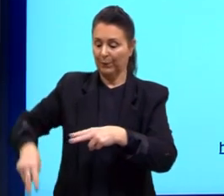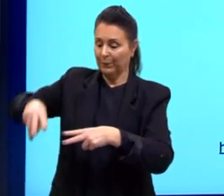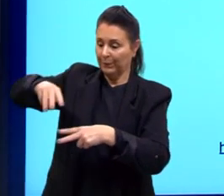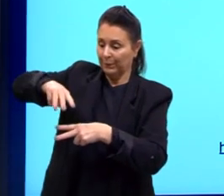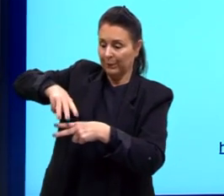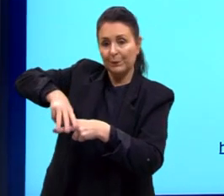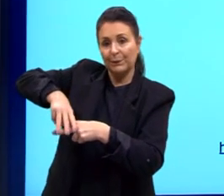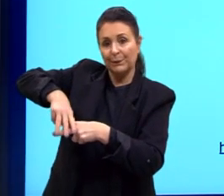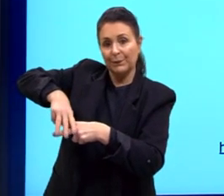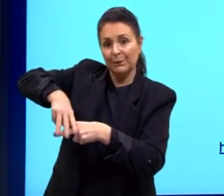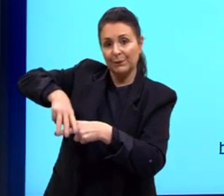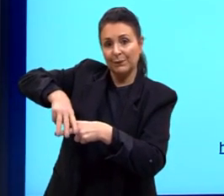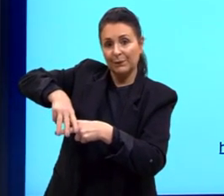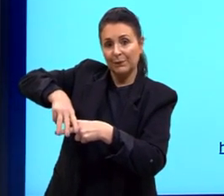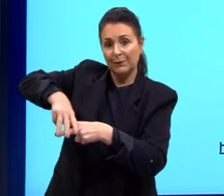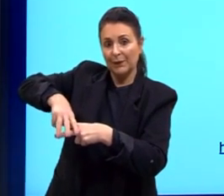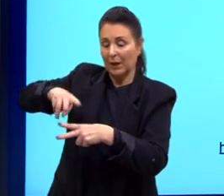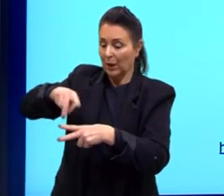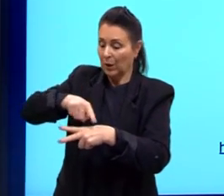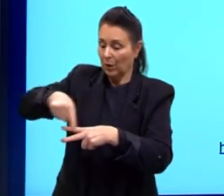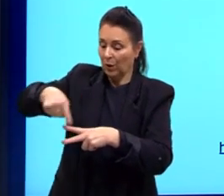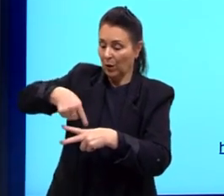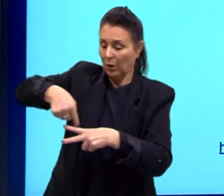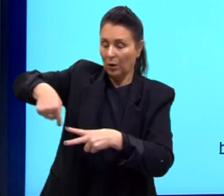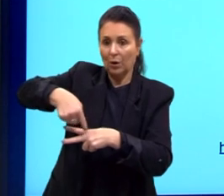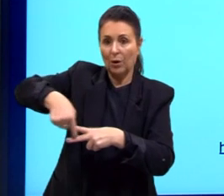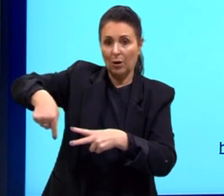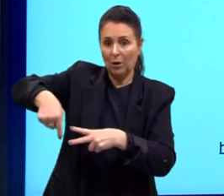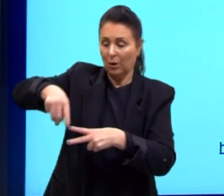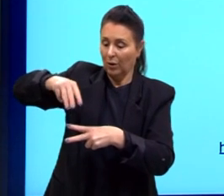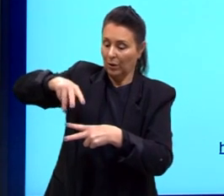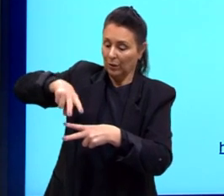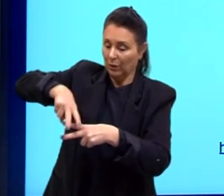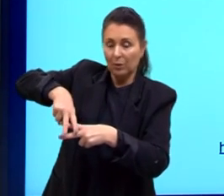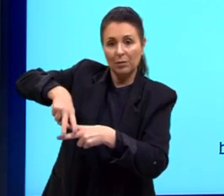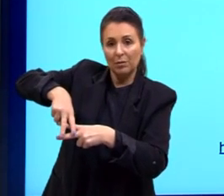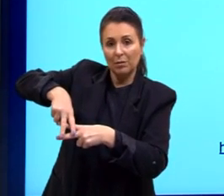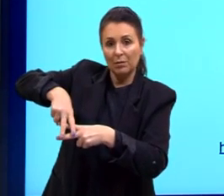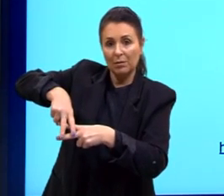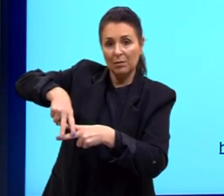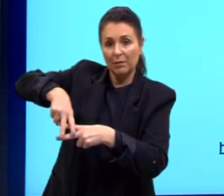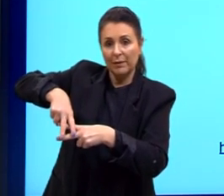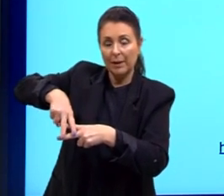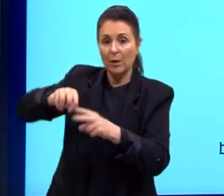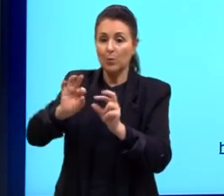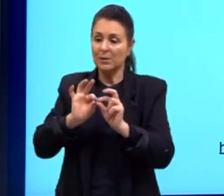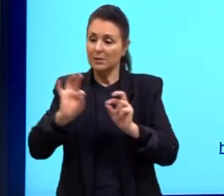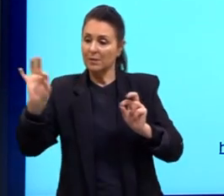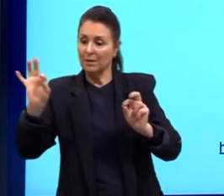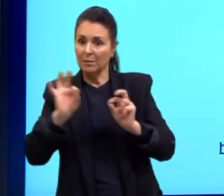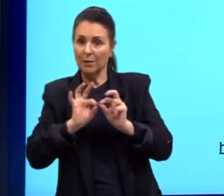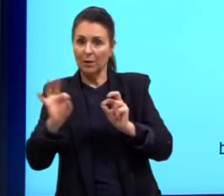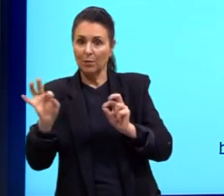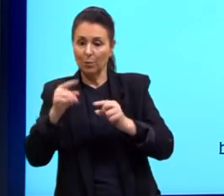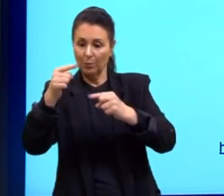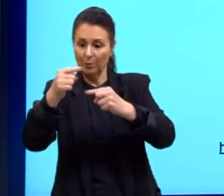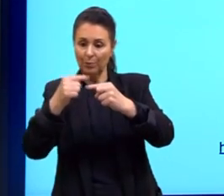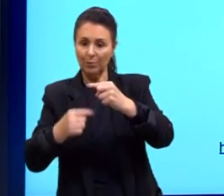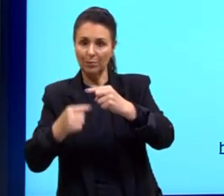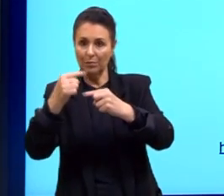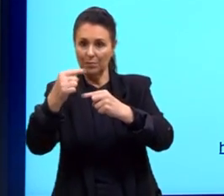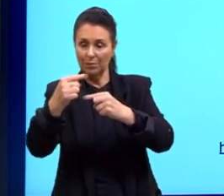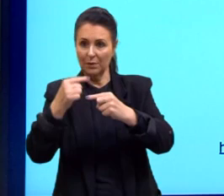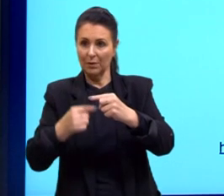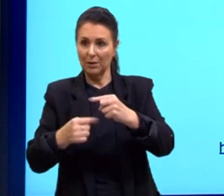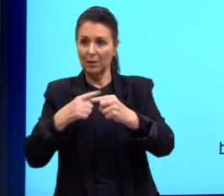determina sobre duas retas transversais segmentos proporcionais Então observa e